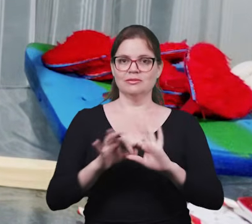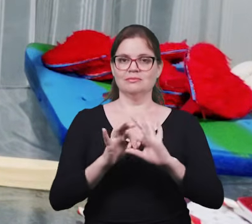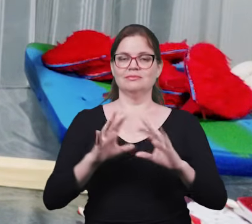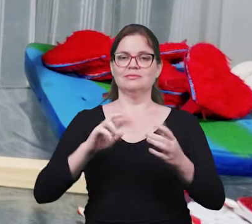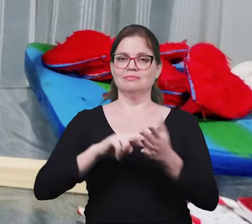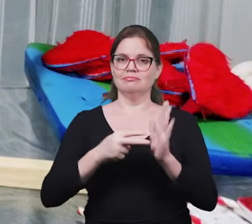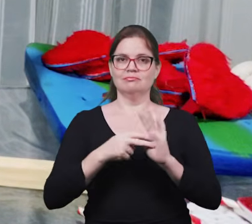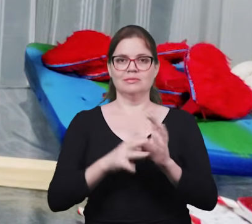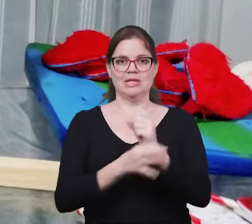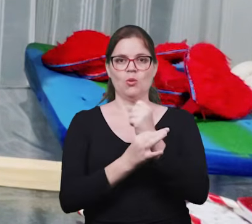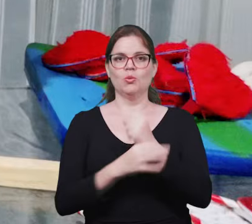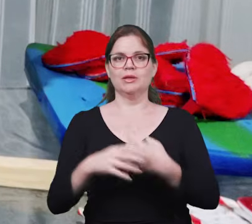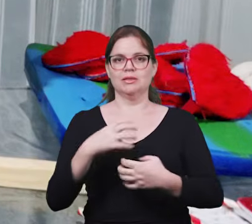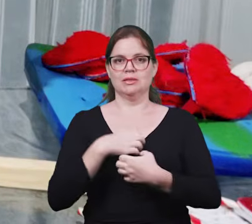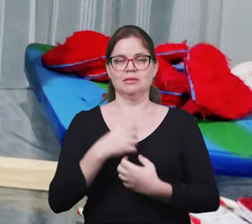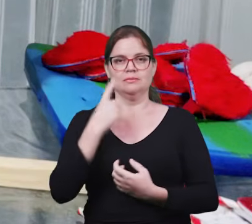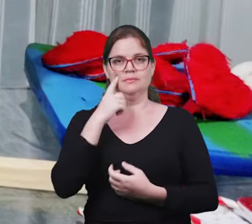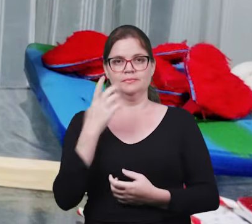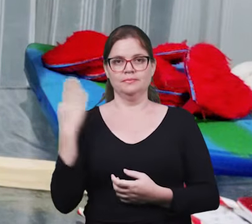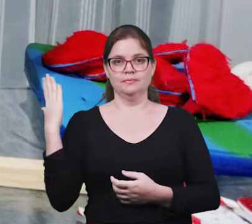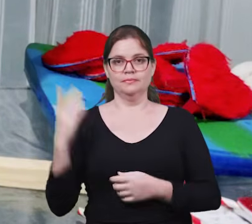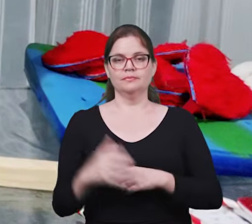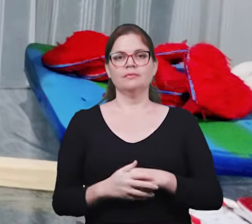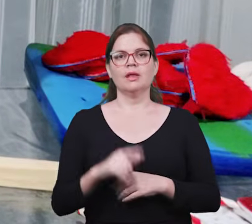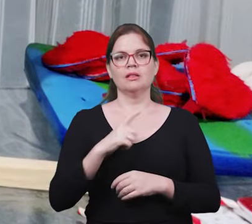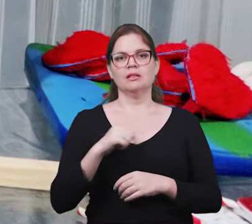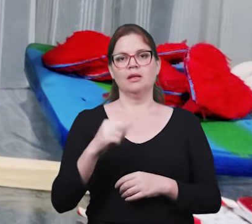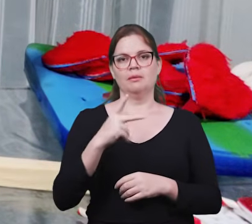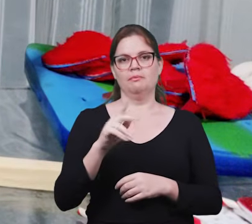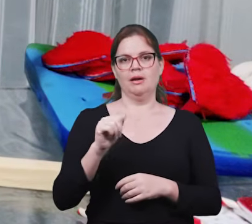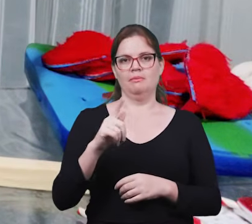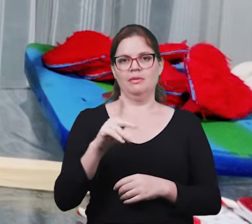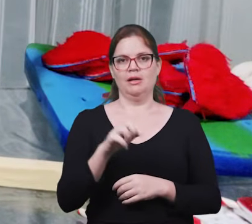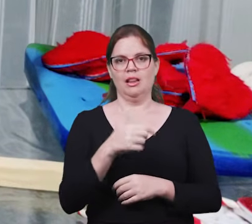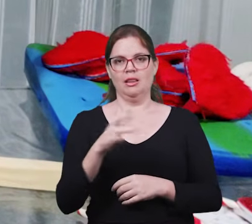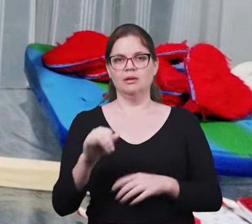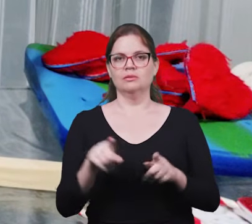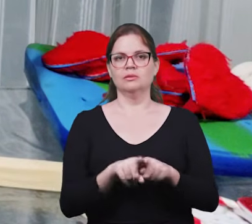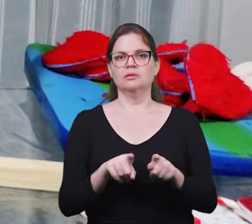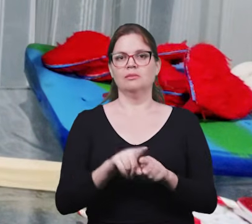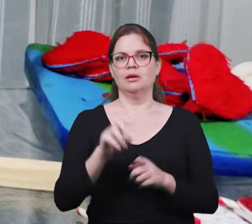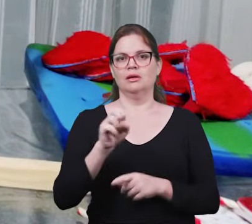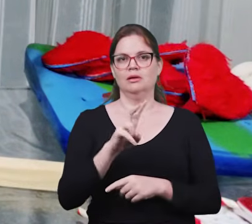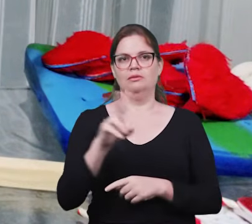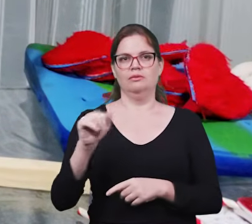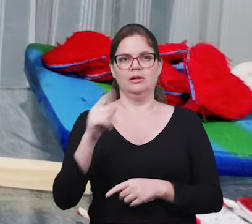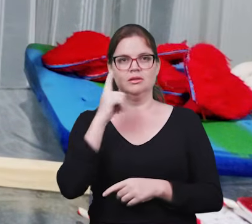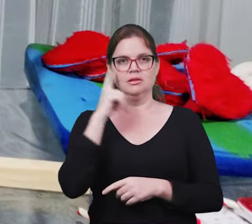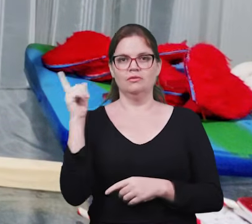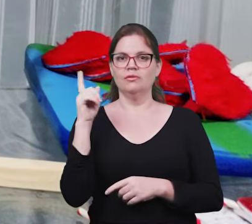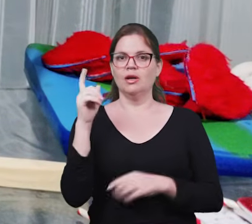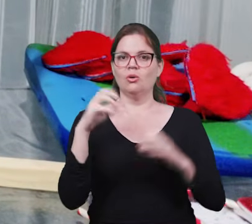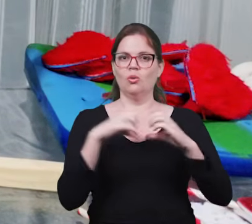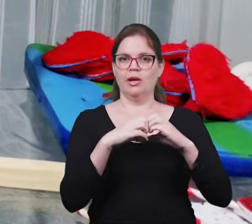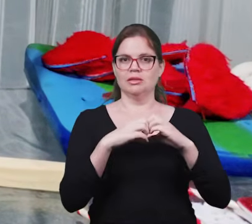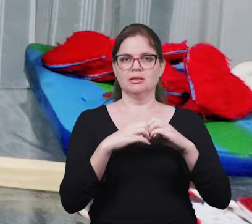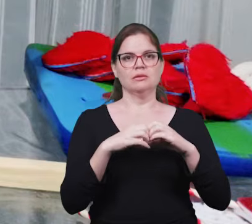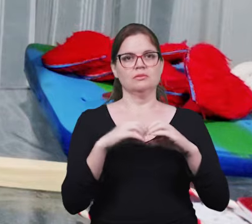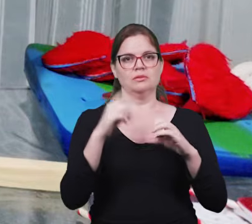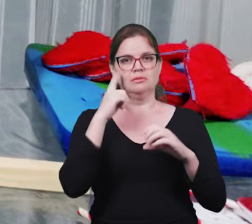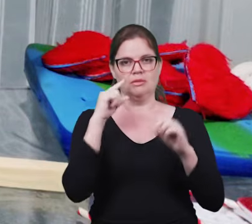com papelão, recoberta com EVA e tecido, e os coraçõezinhos eu tenho um imã atrás. Imã